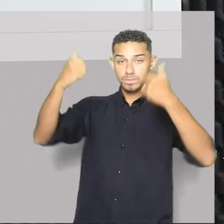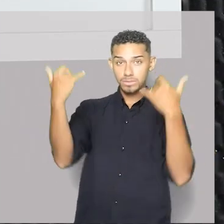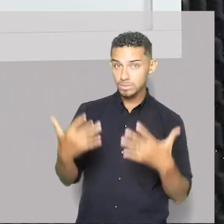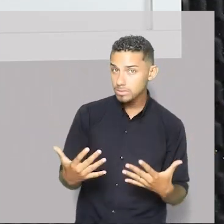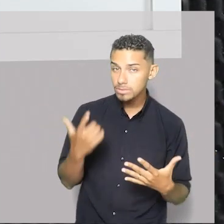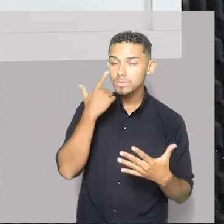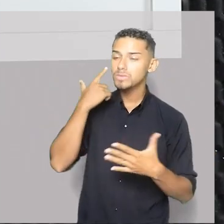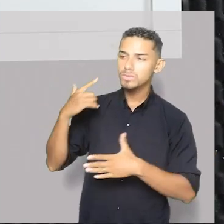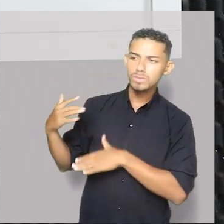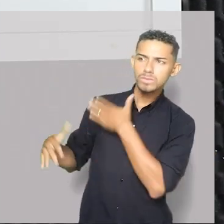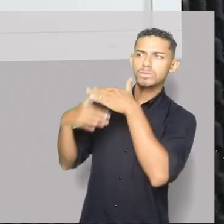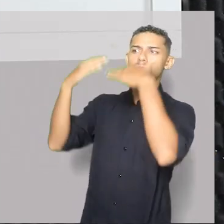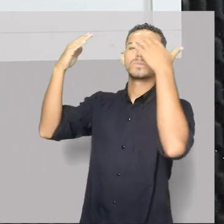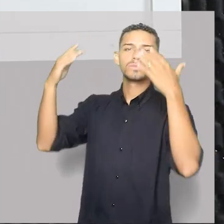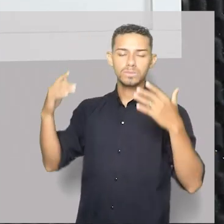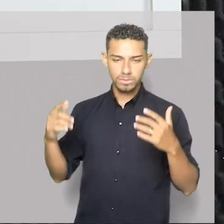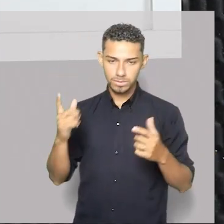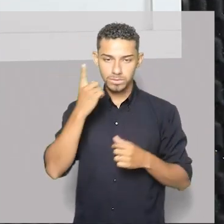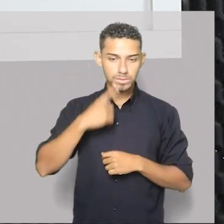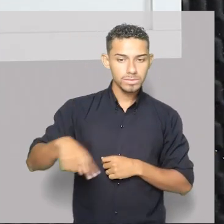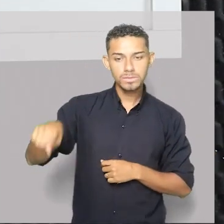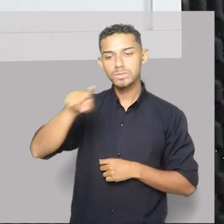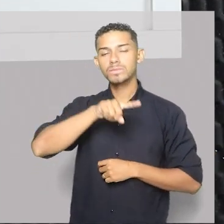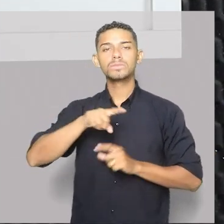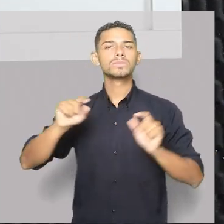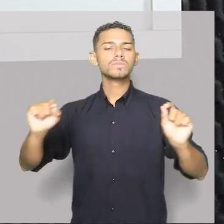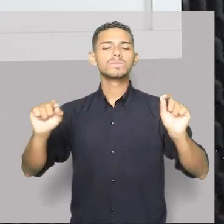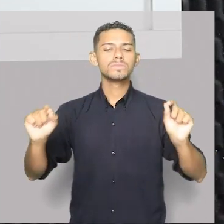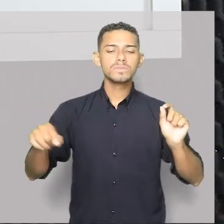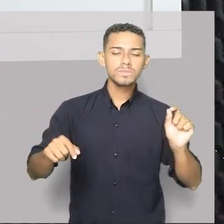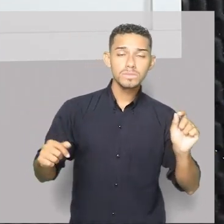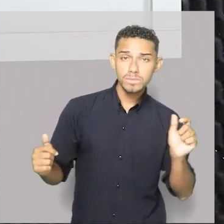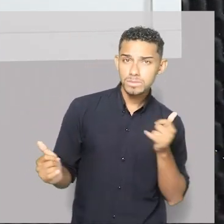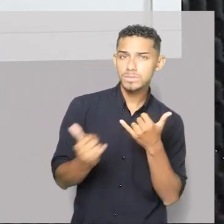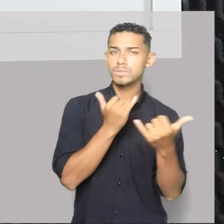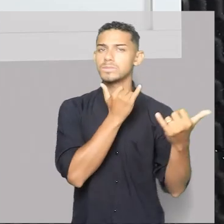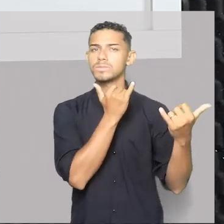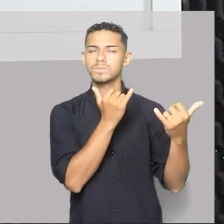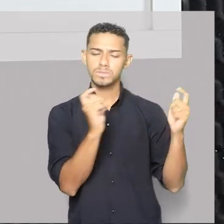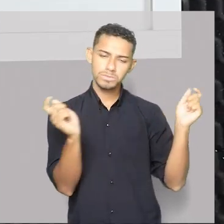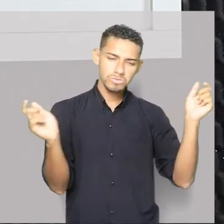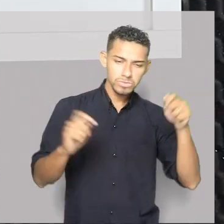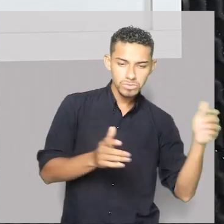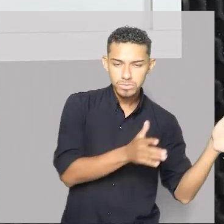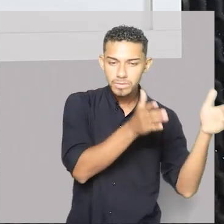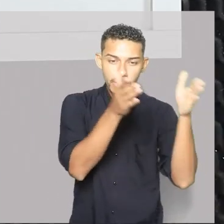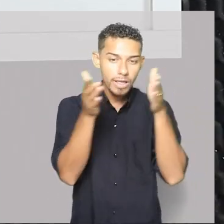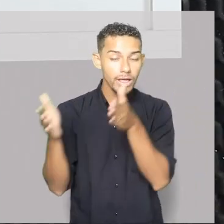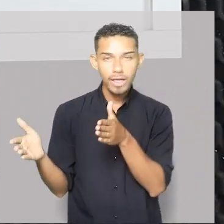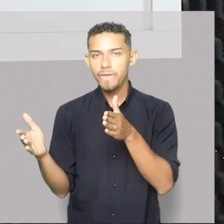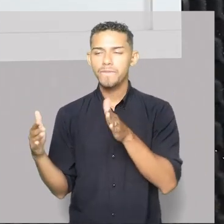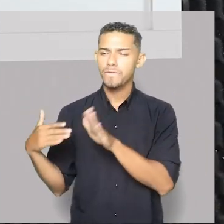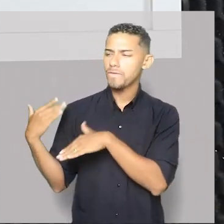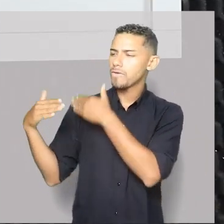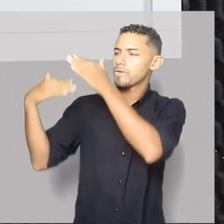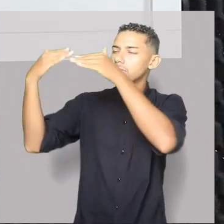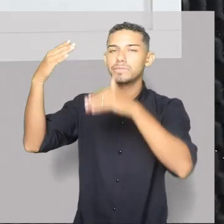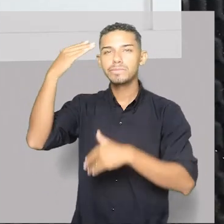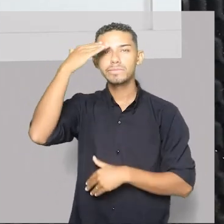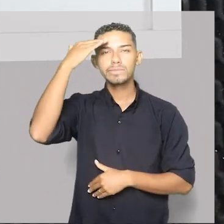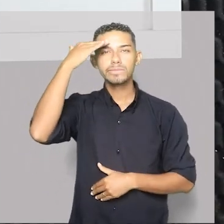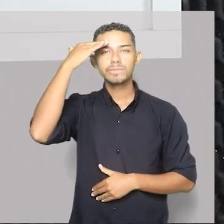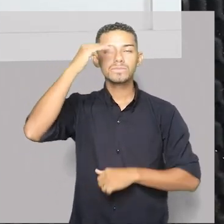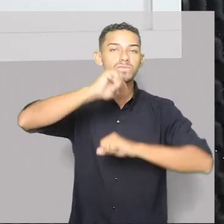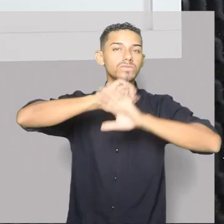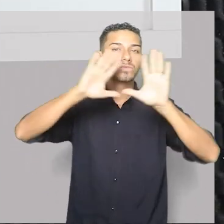das relações de parentesco entre as espécies. Então o processo evolutivo, ele vai ser entendido a partir